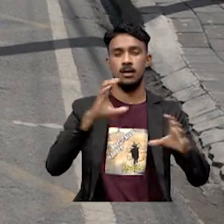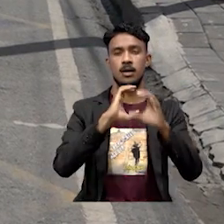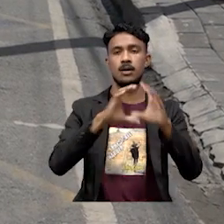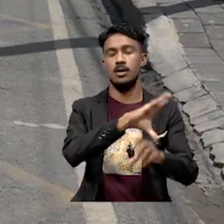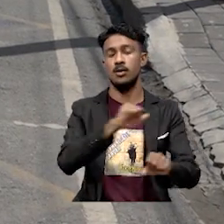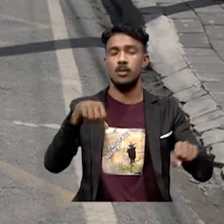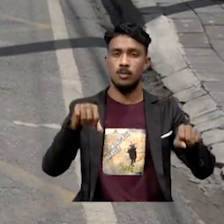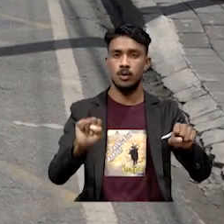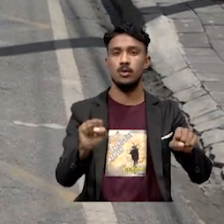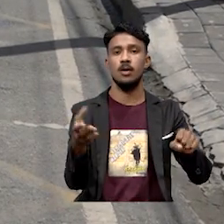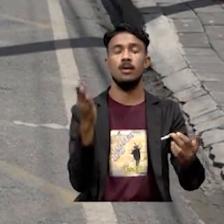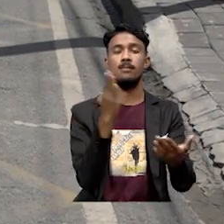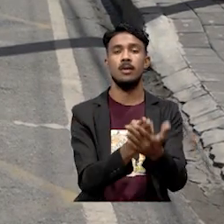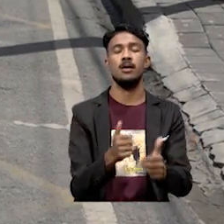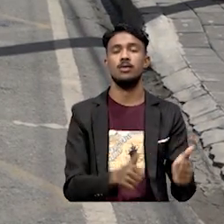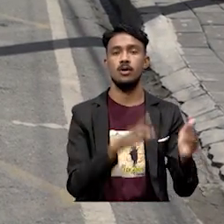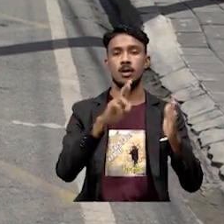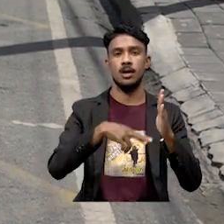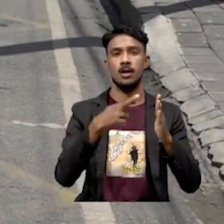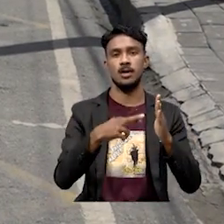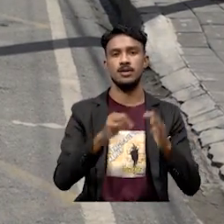atu para tui regras.